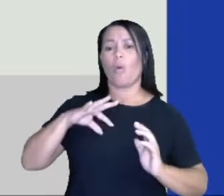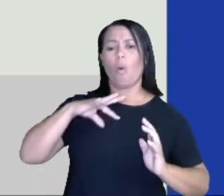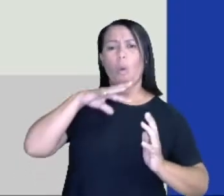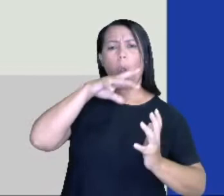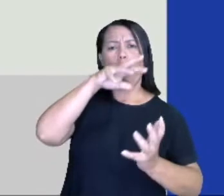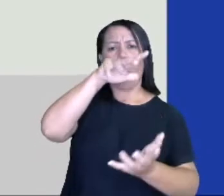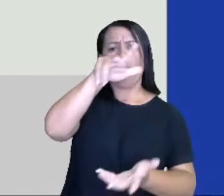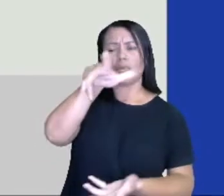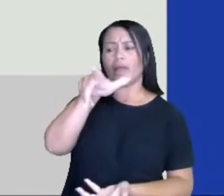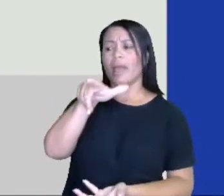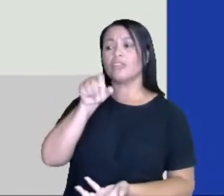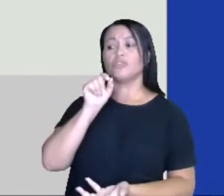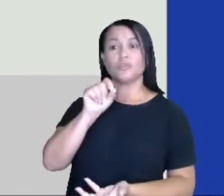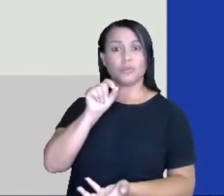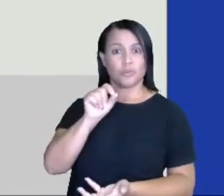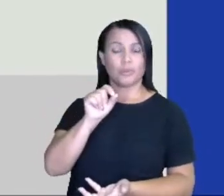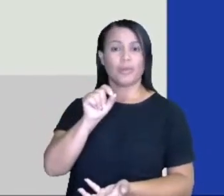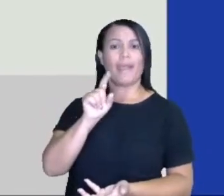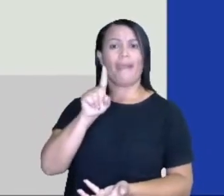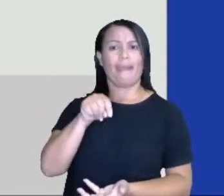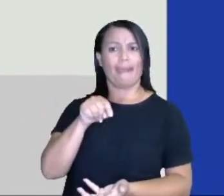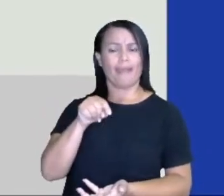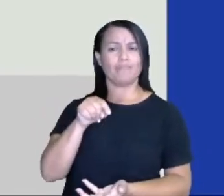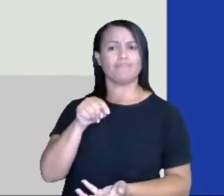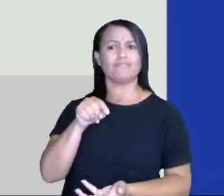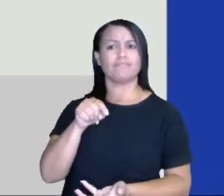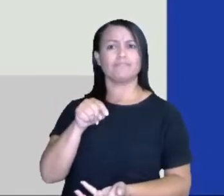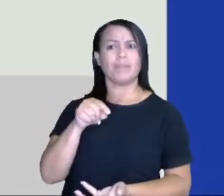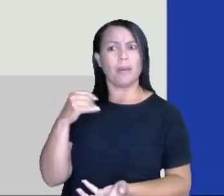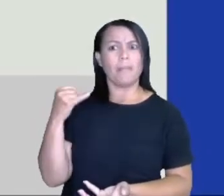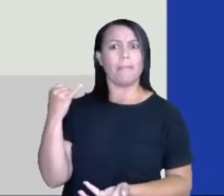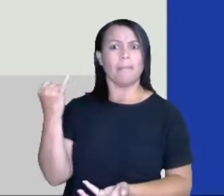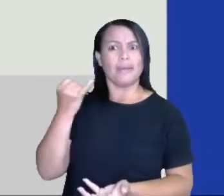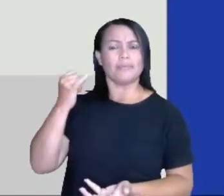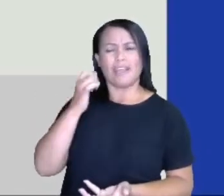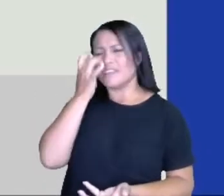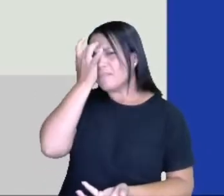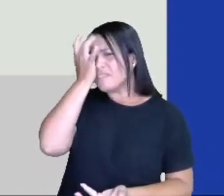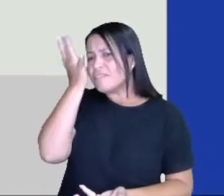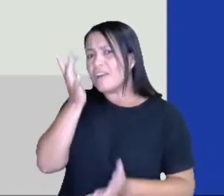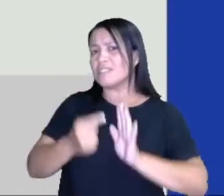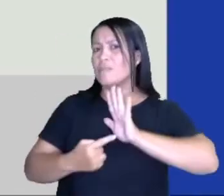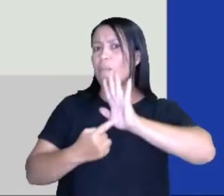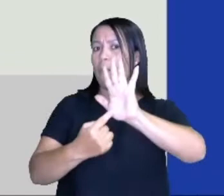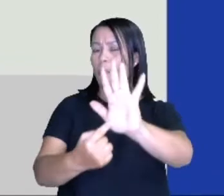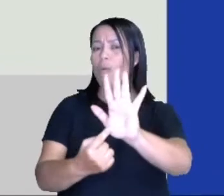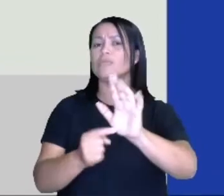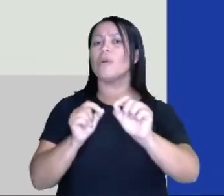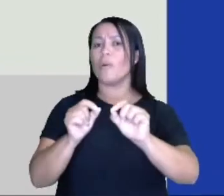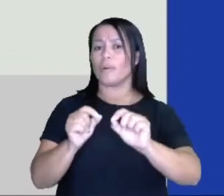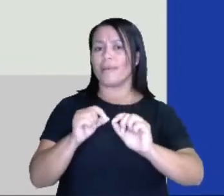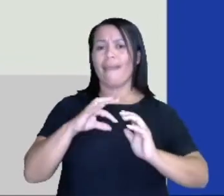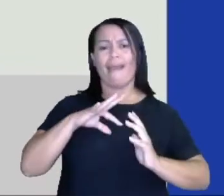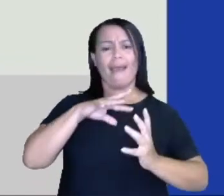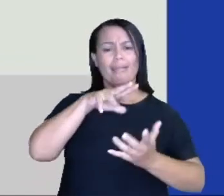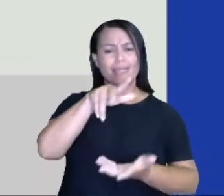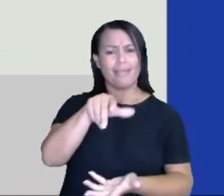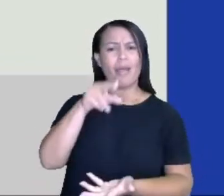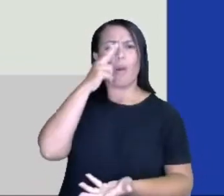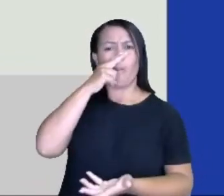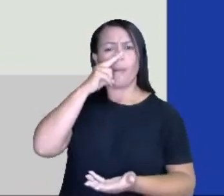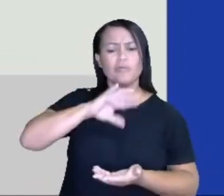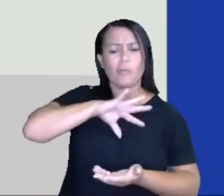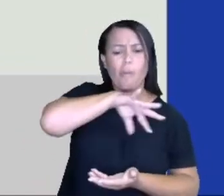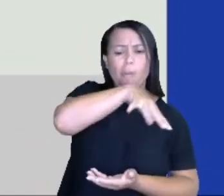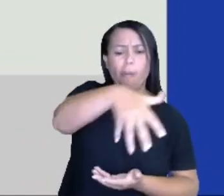é a forma mais fiel e mais fácil de representar a Terra, porque tem o mesmo formato